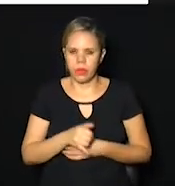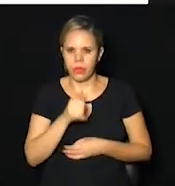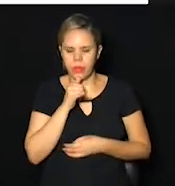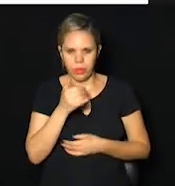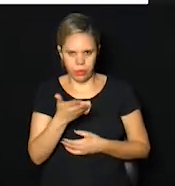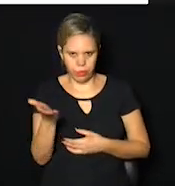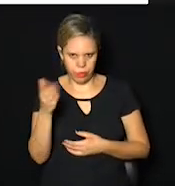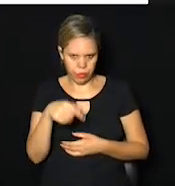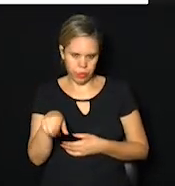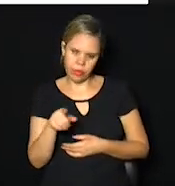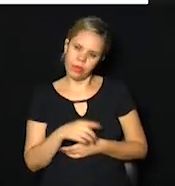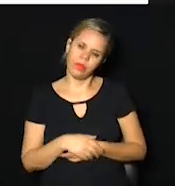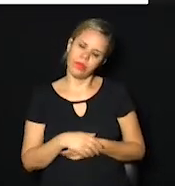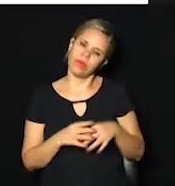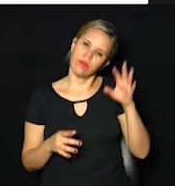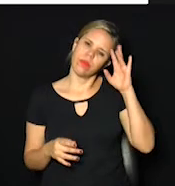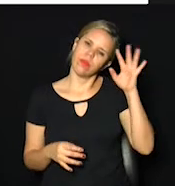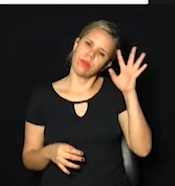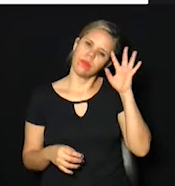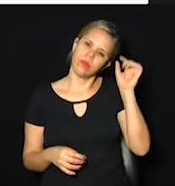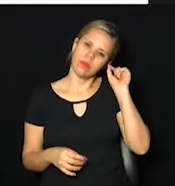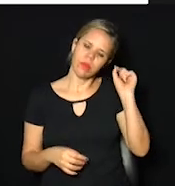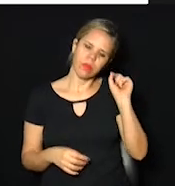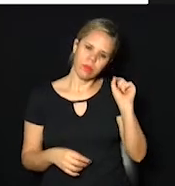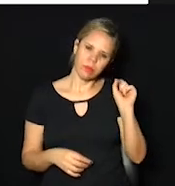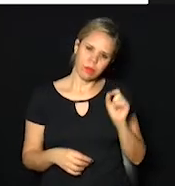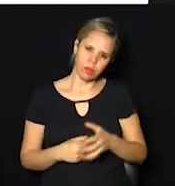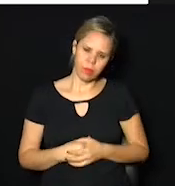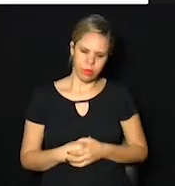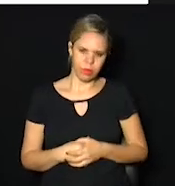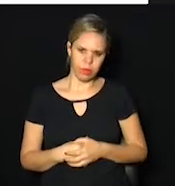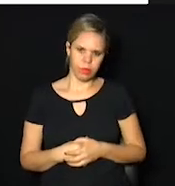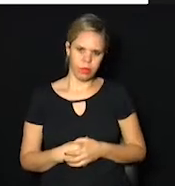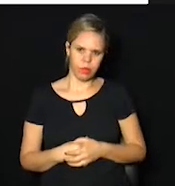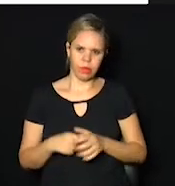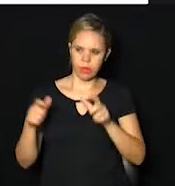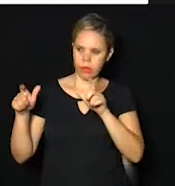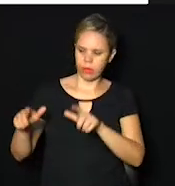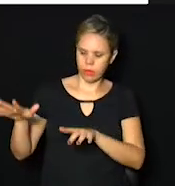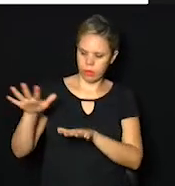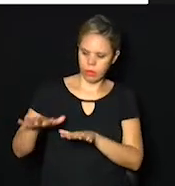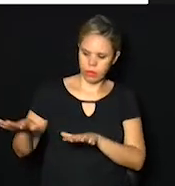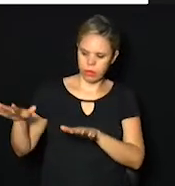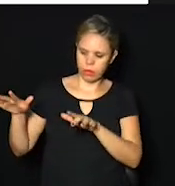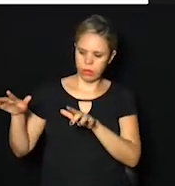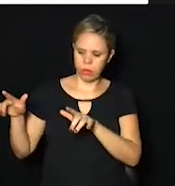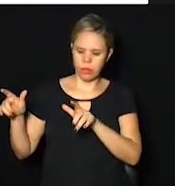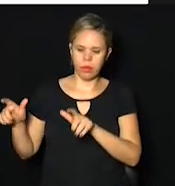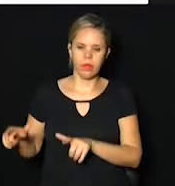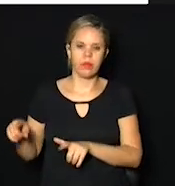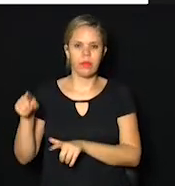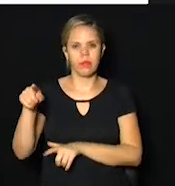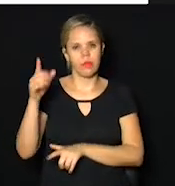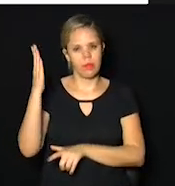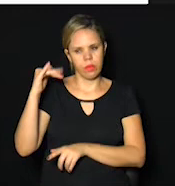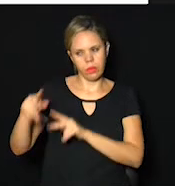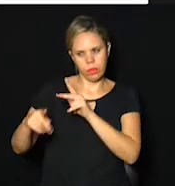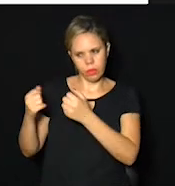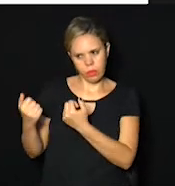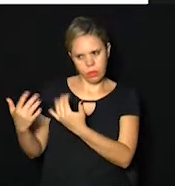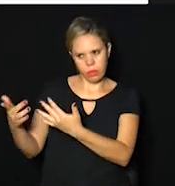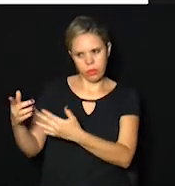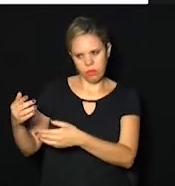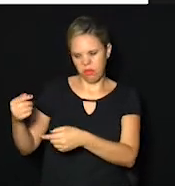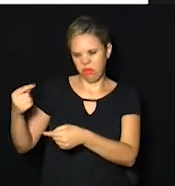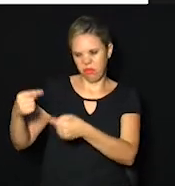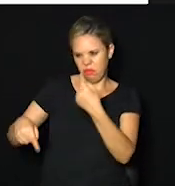vocês. Imaginem que, num determinado ambiente, você sabe que as pessoas discordam